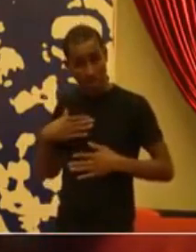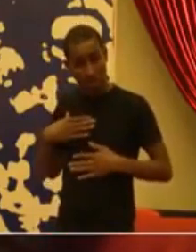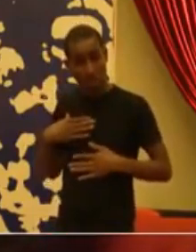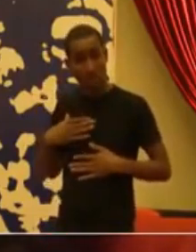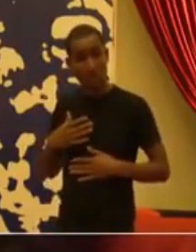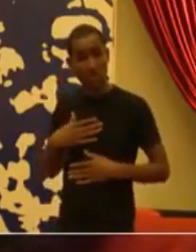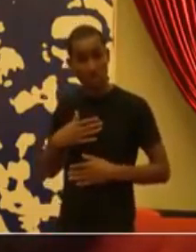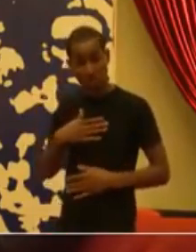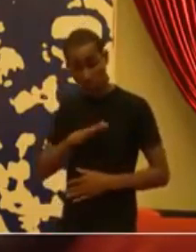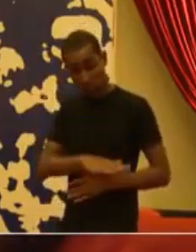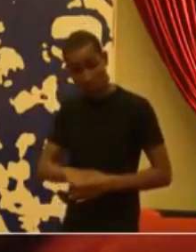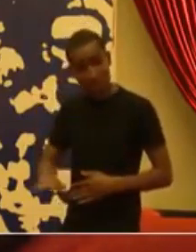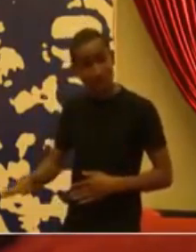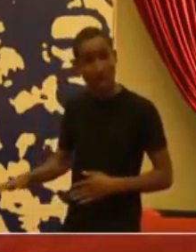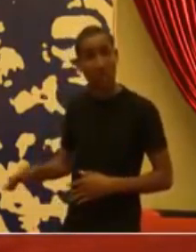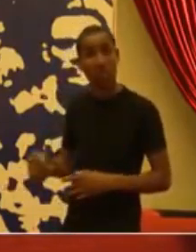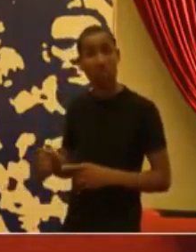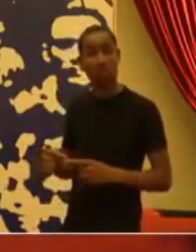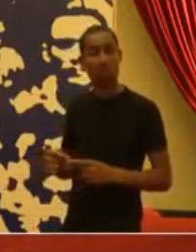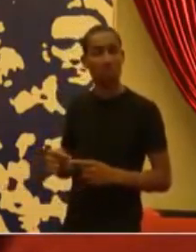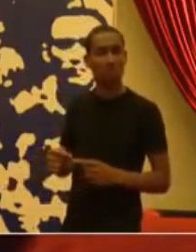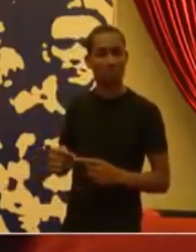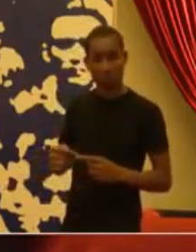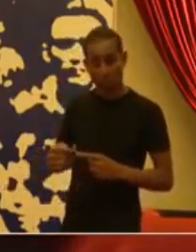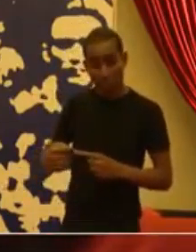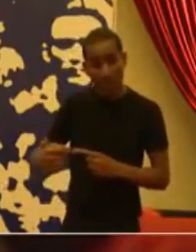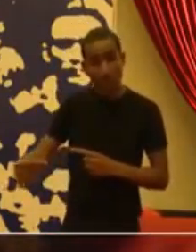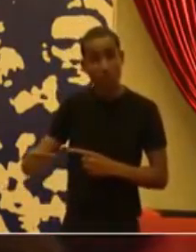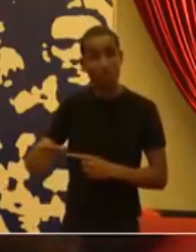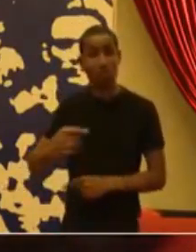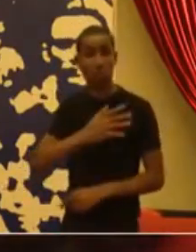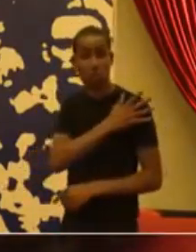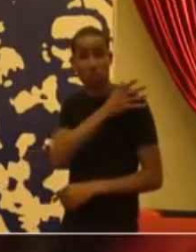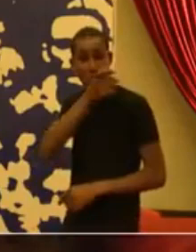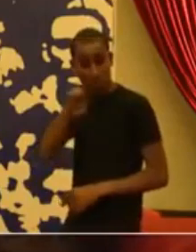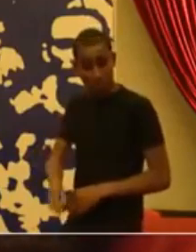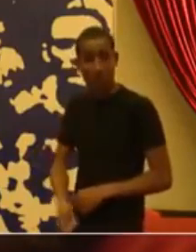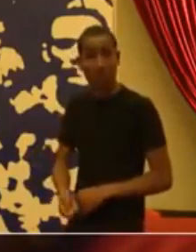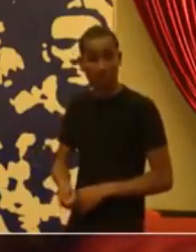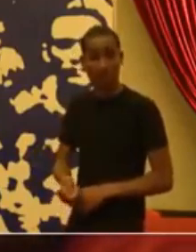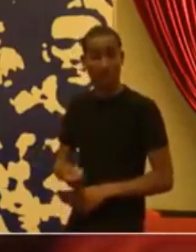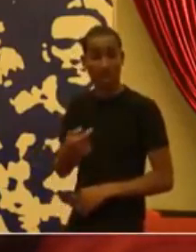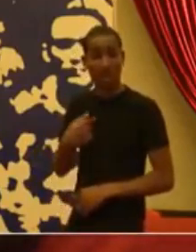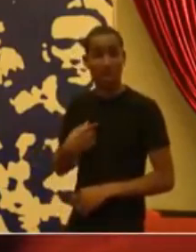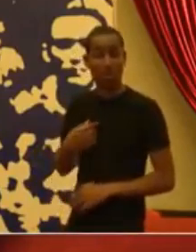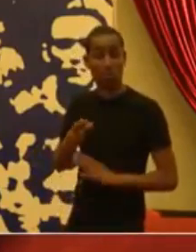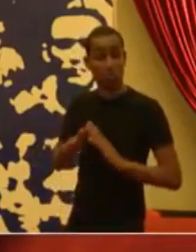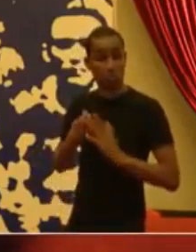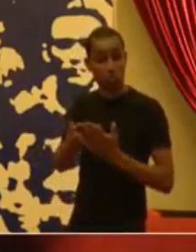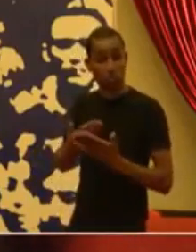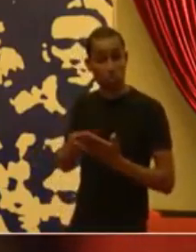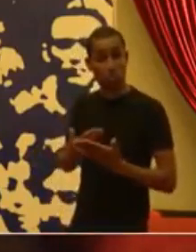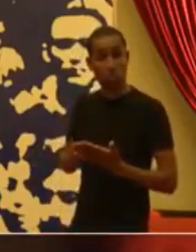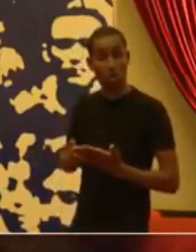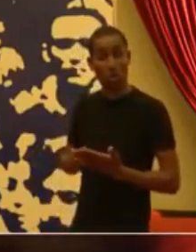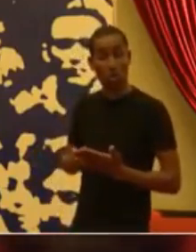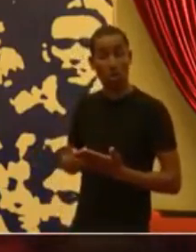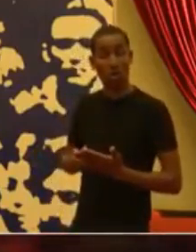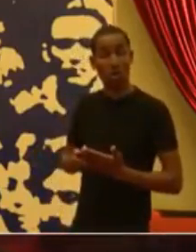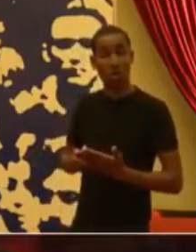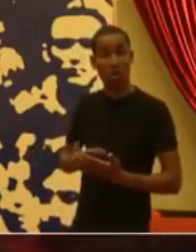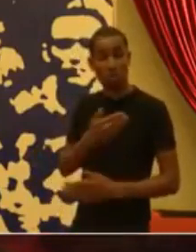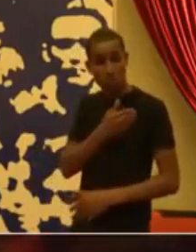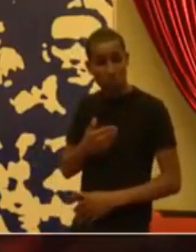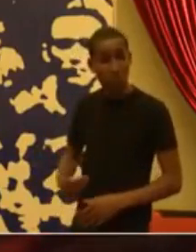A minha infância foi durante a ditadura militar. Eu estudei numa escola pública, que foi a escola de aplicação da Faculdade de